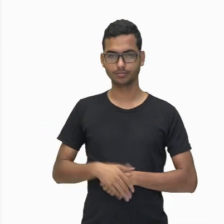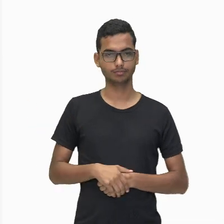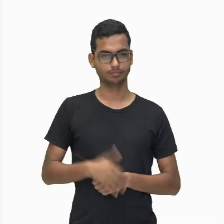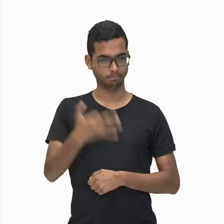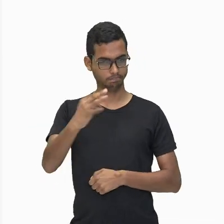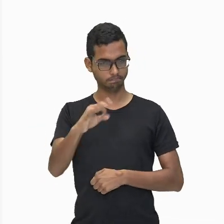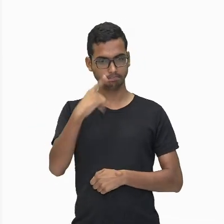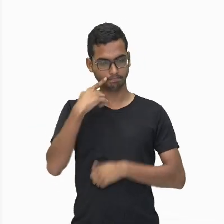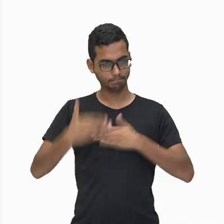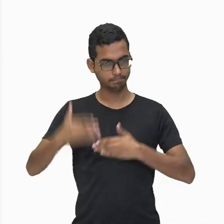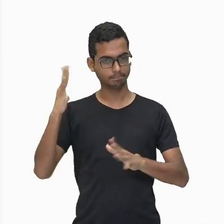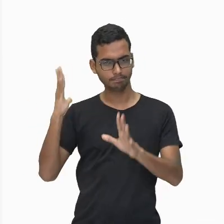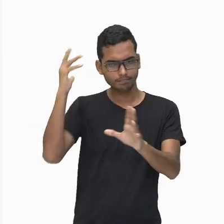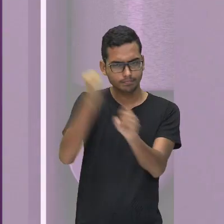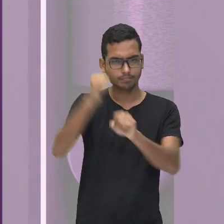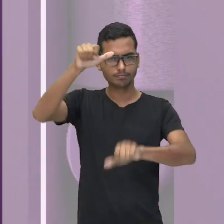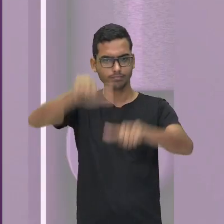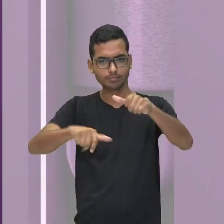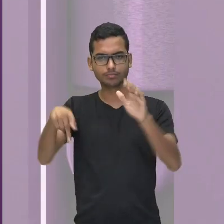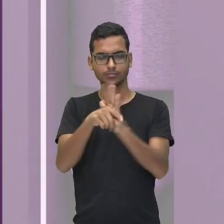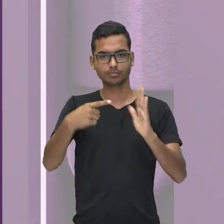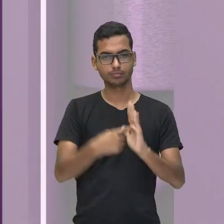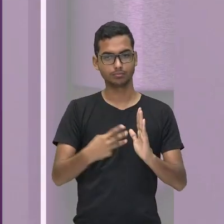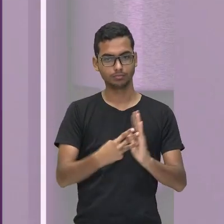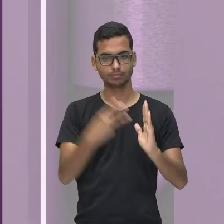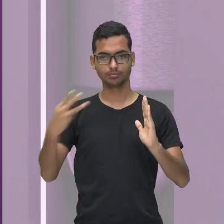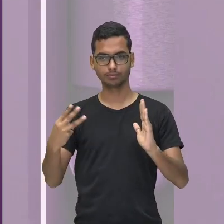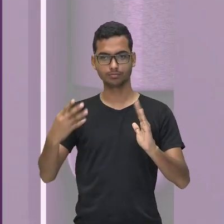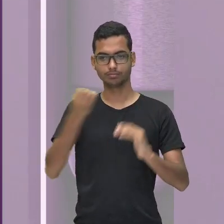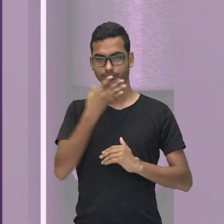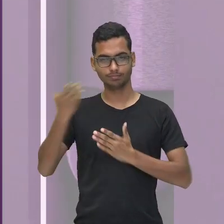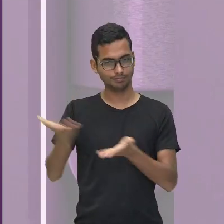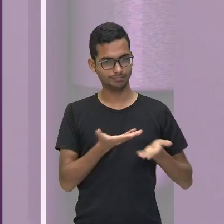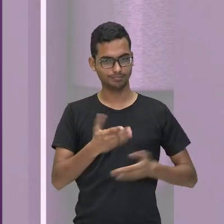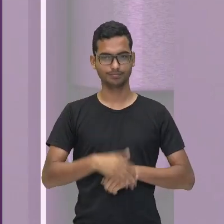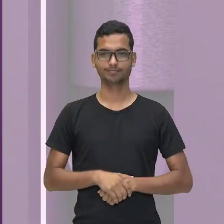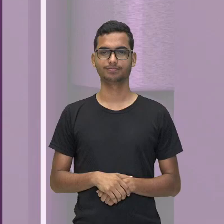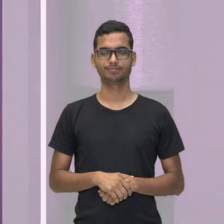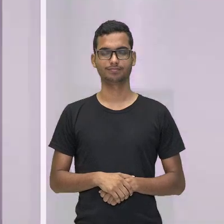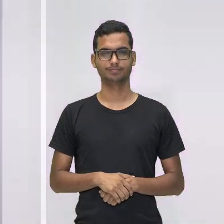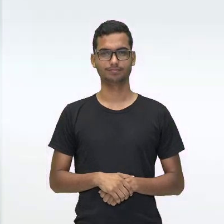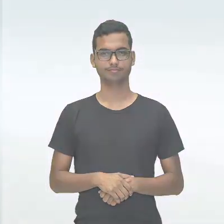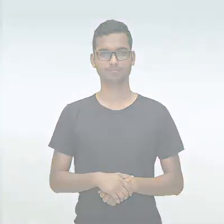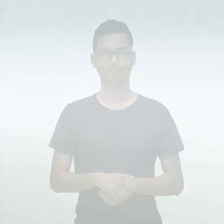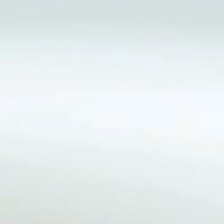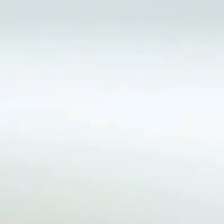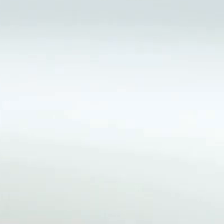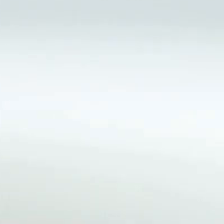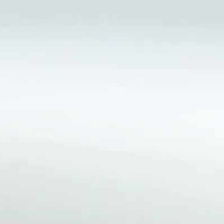isso, nós vamos fazer a revisão da Unidade 3. Seja mais uma vez bem-vindo.